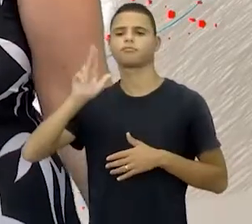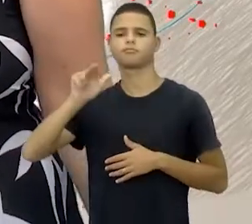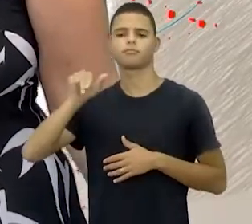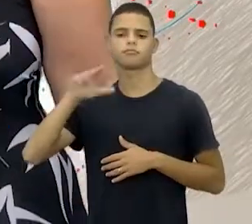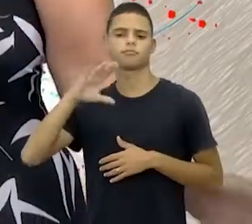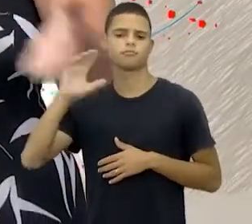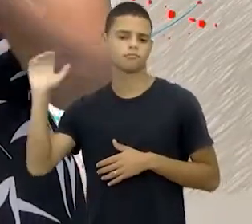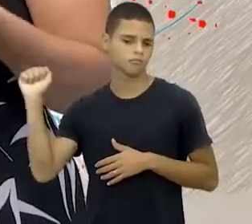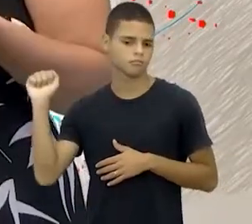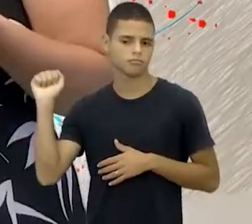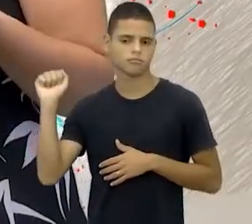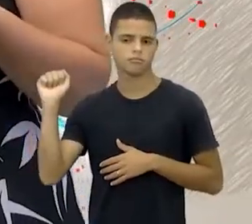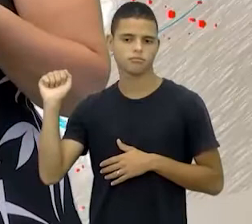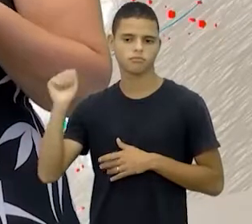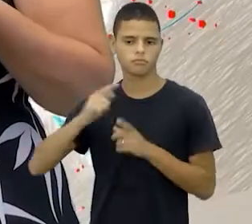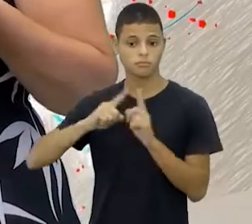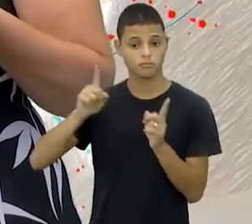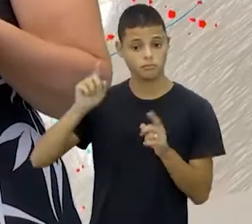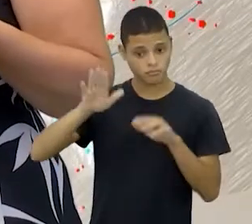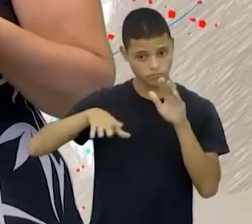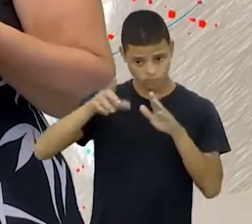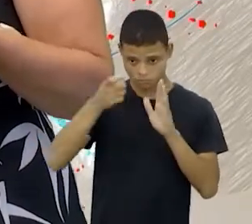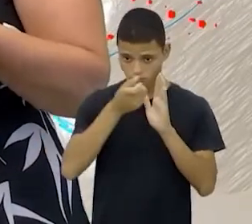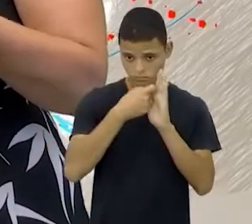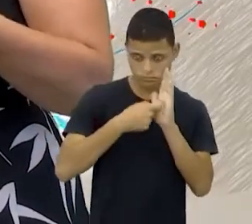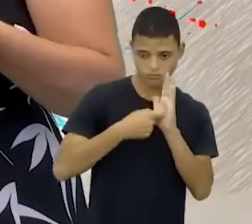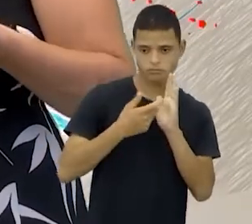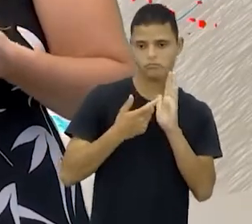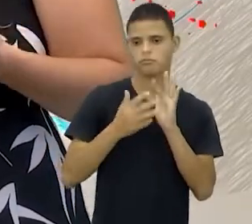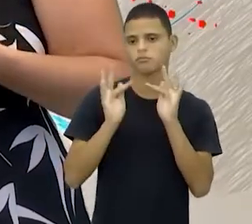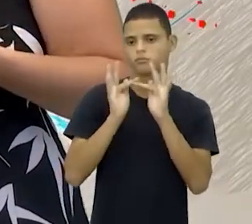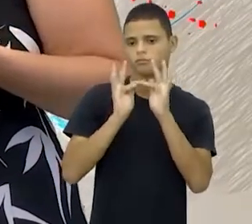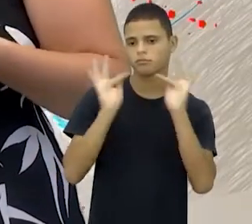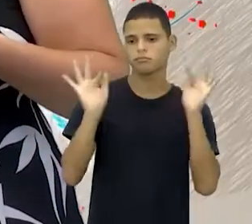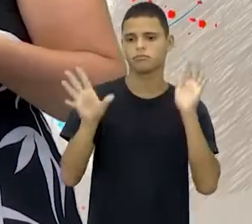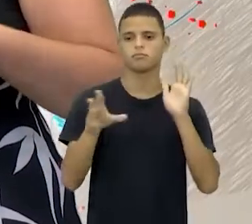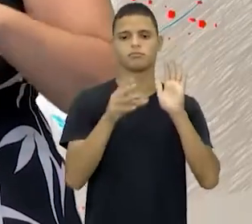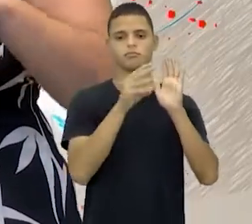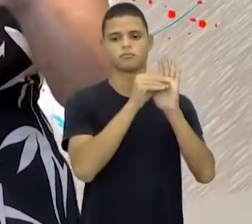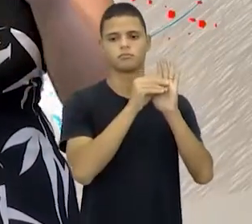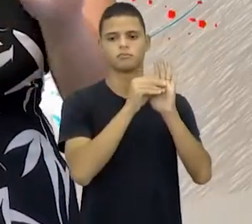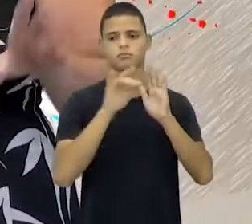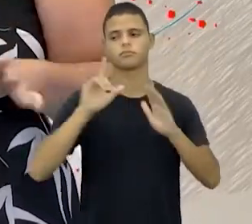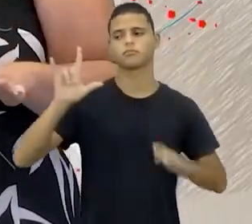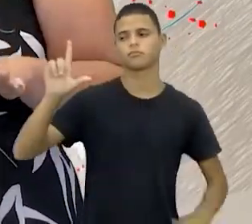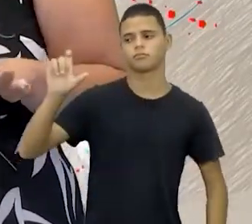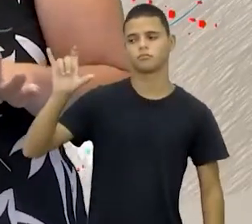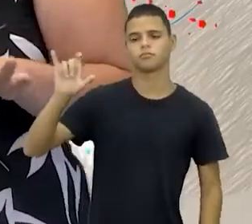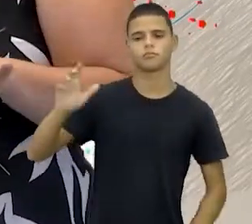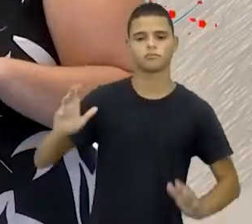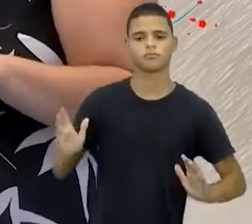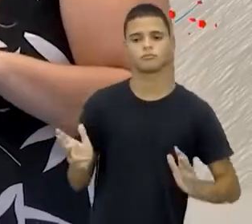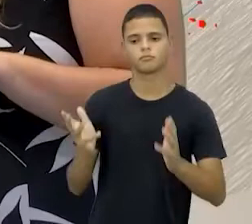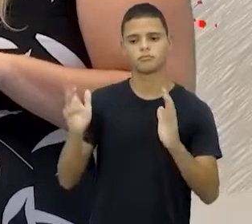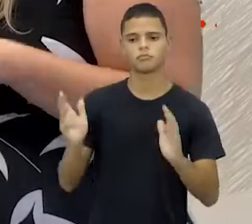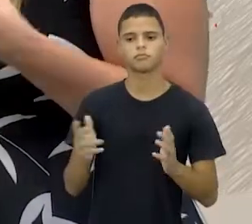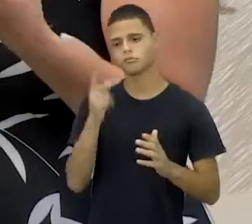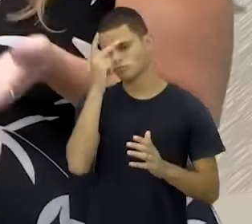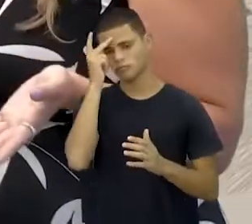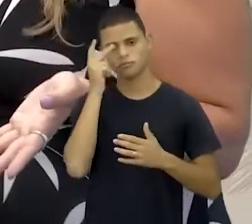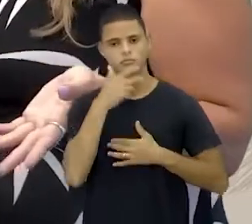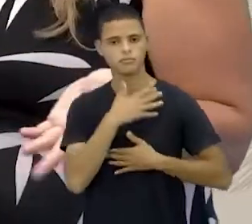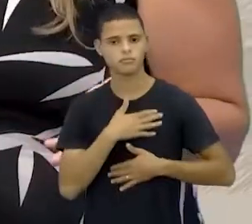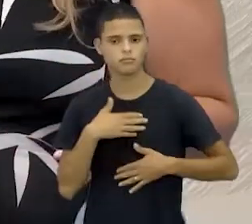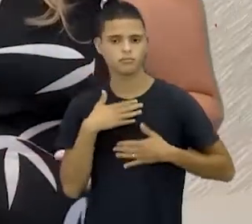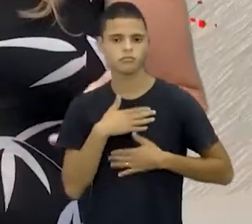danço, eu não falo. Mas às vezes você escreve um texto, uma frase e coloca lá no seu Instagram. Uma frase motivacional. Tem um monte de gente que gosta. É